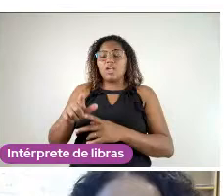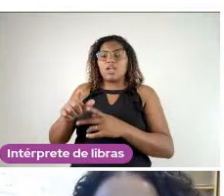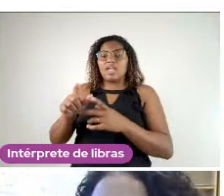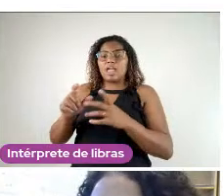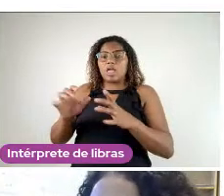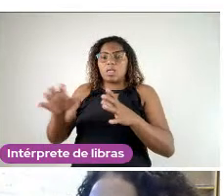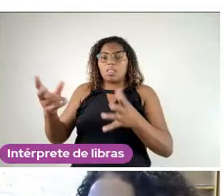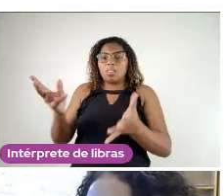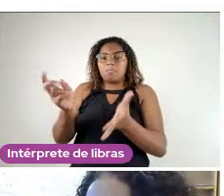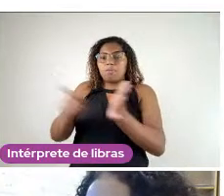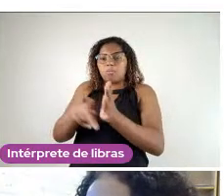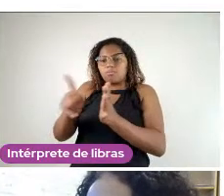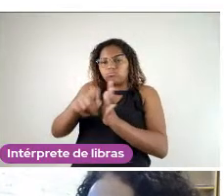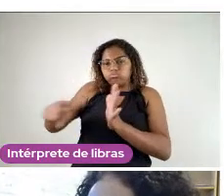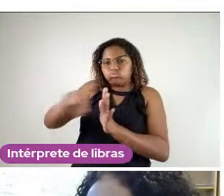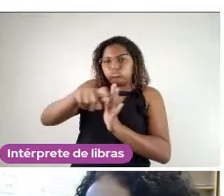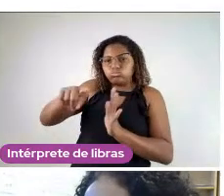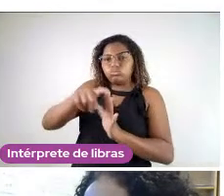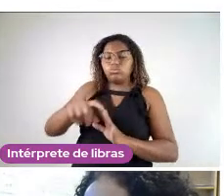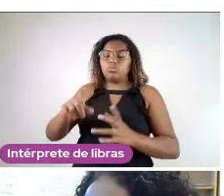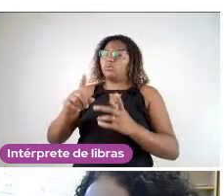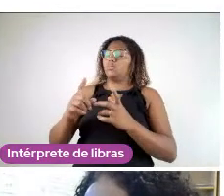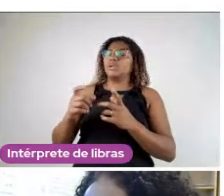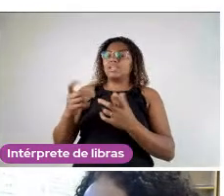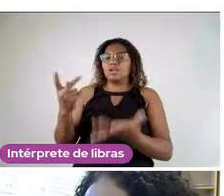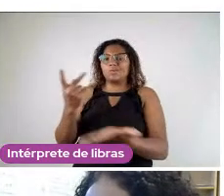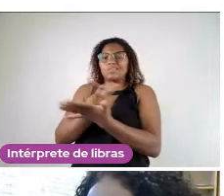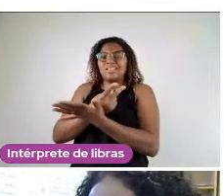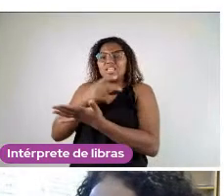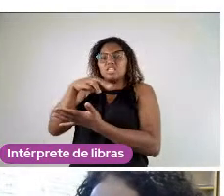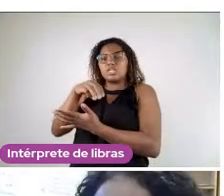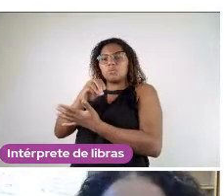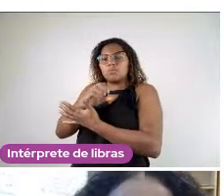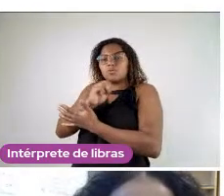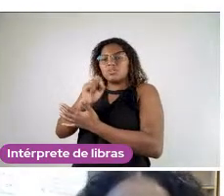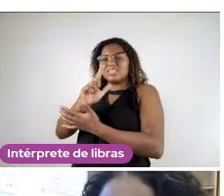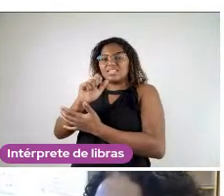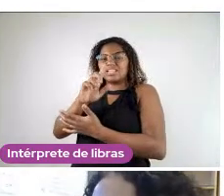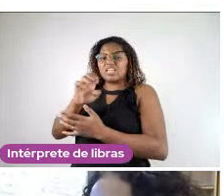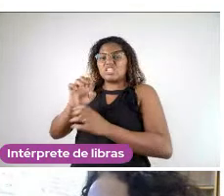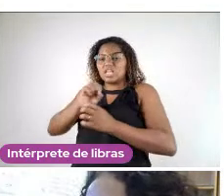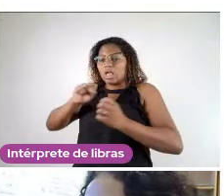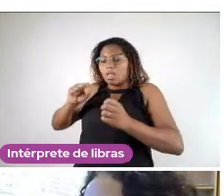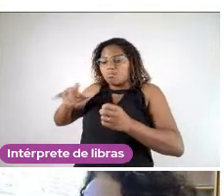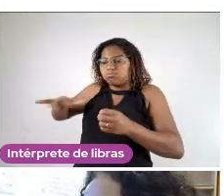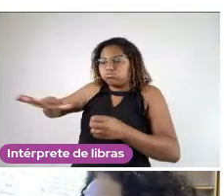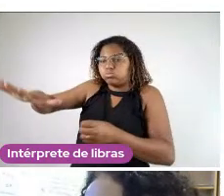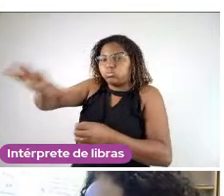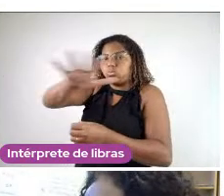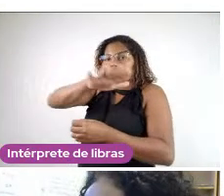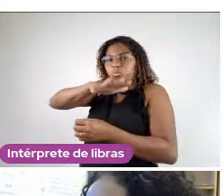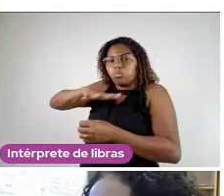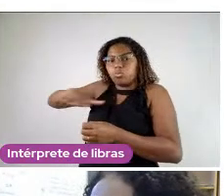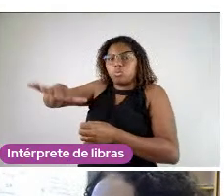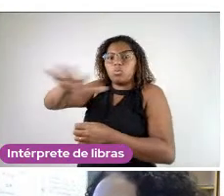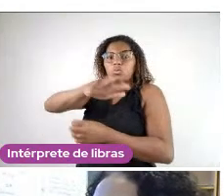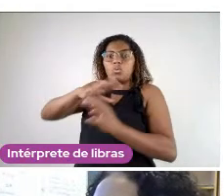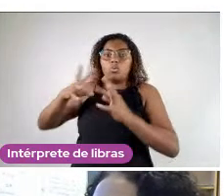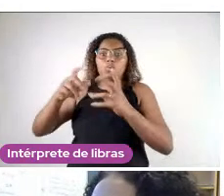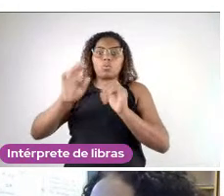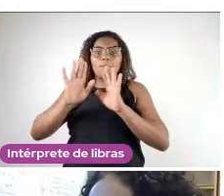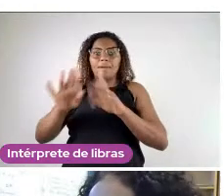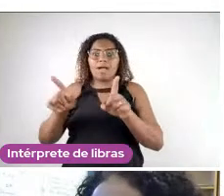bentônico, que formam essas mucilagens e eles recobrem tudo, né? Então, mas além